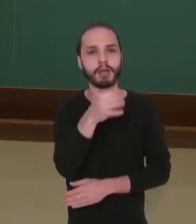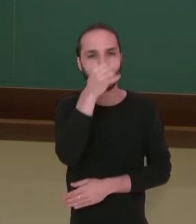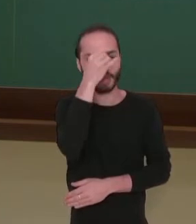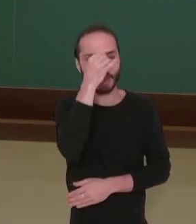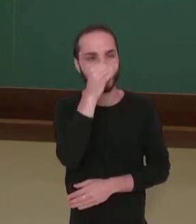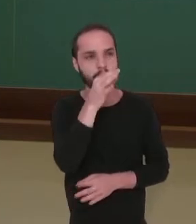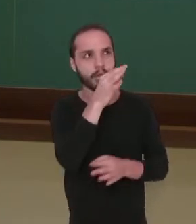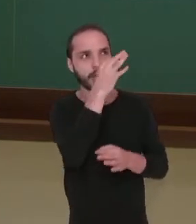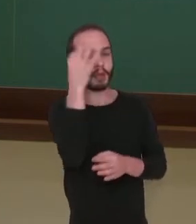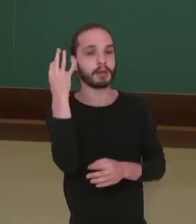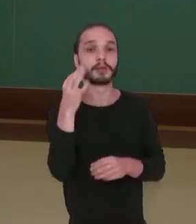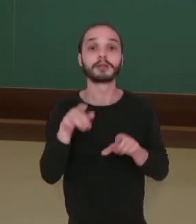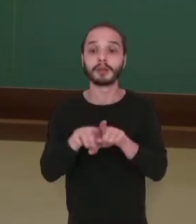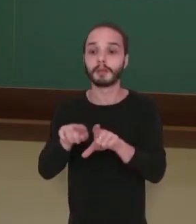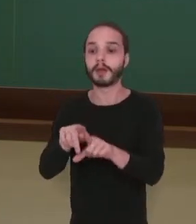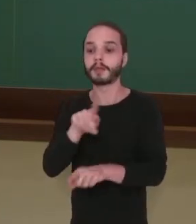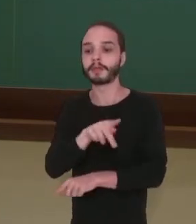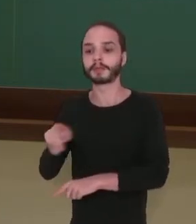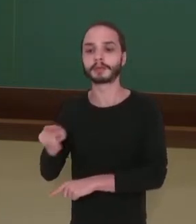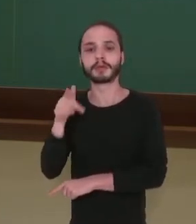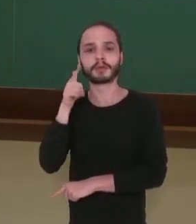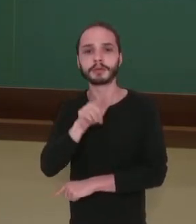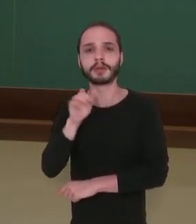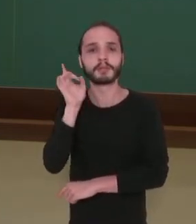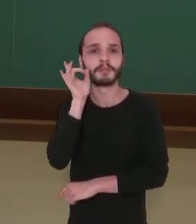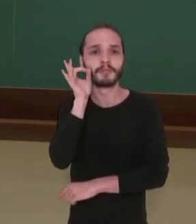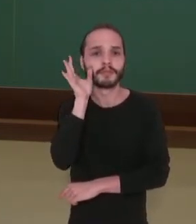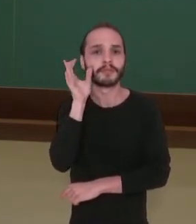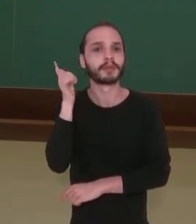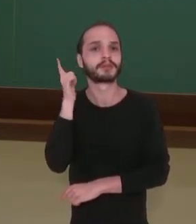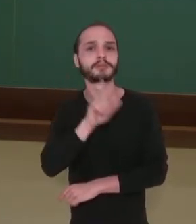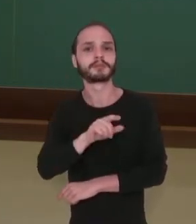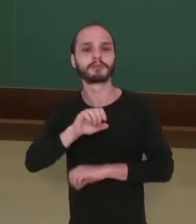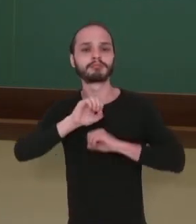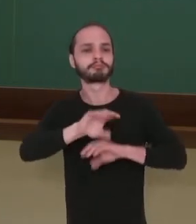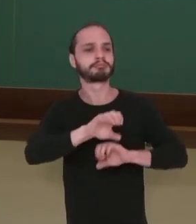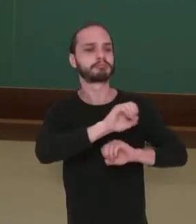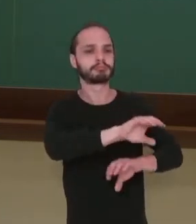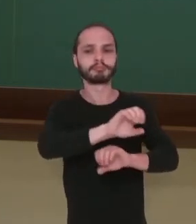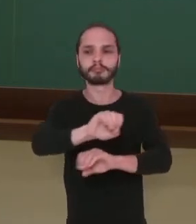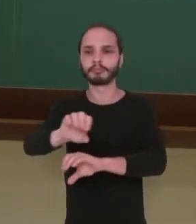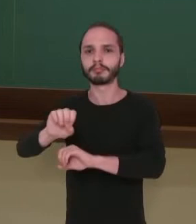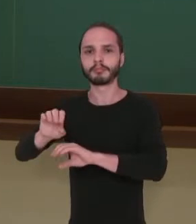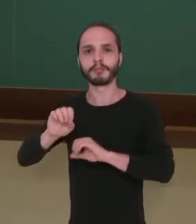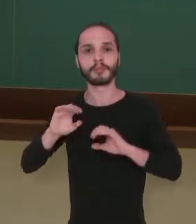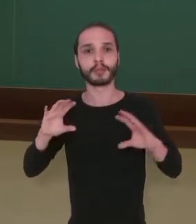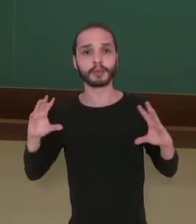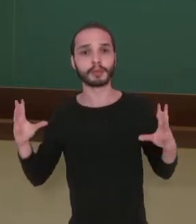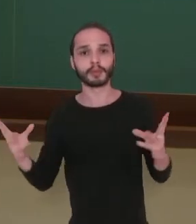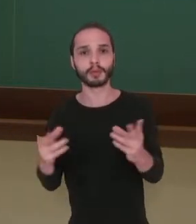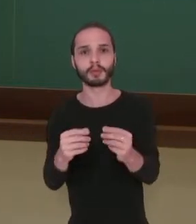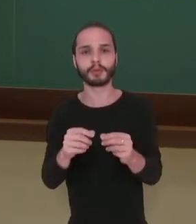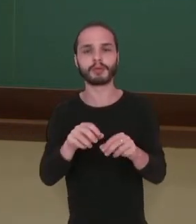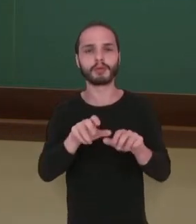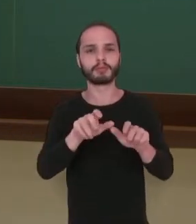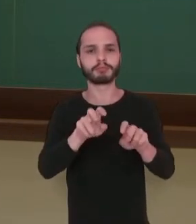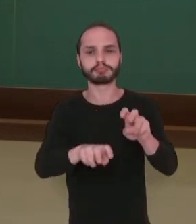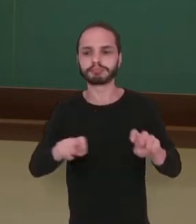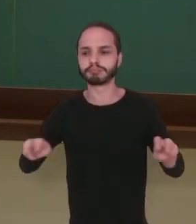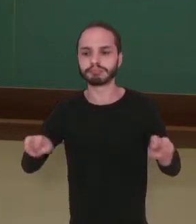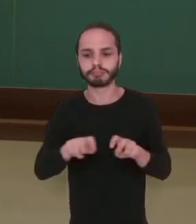vai ter mais facilidade para passar o conhecimento de uma maneira mais clara para todo o grupo de alunos daquela